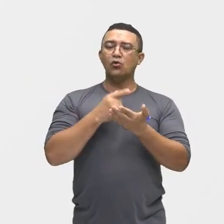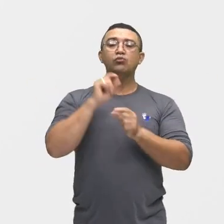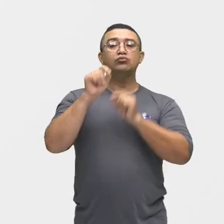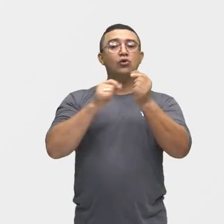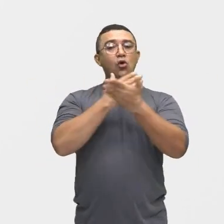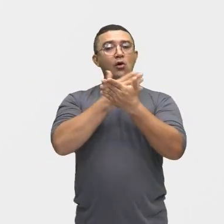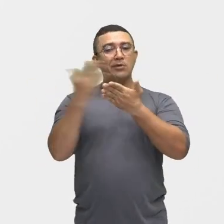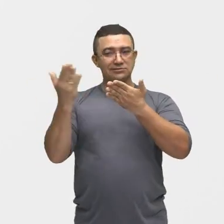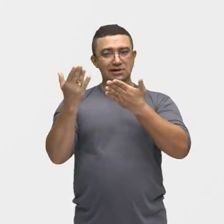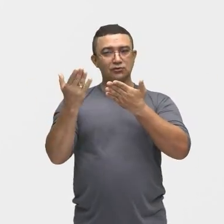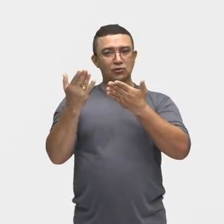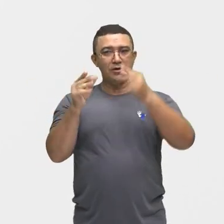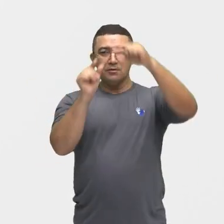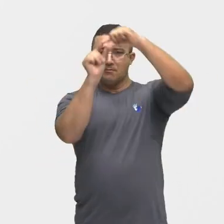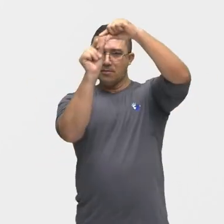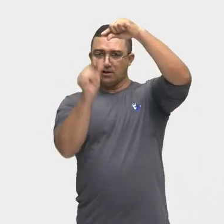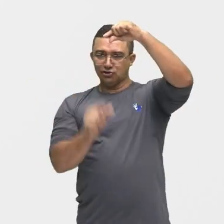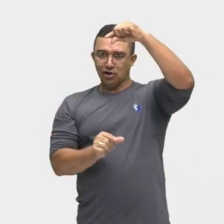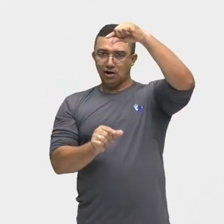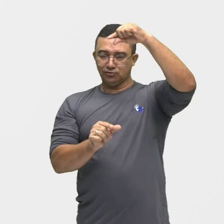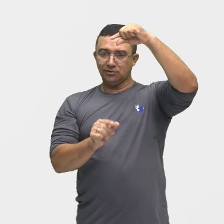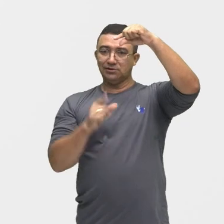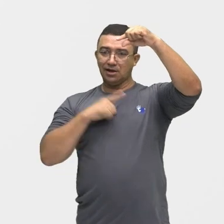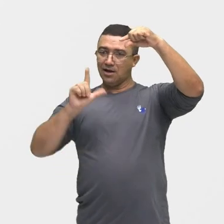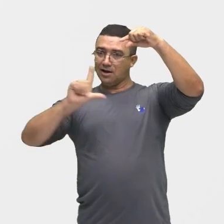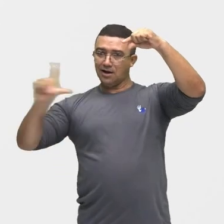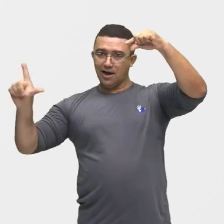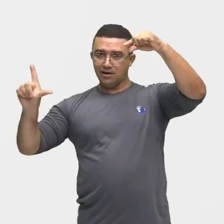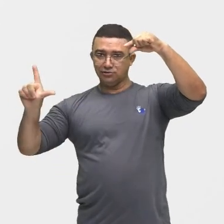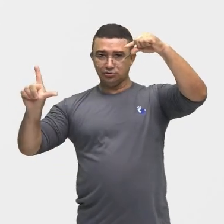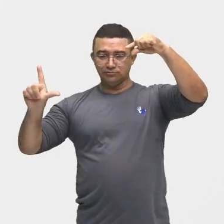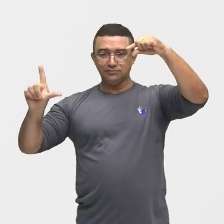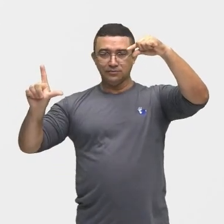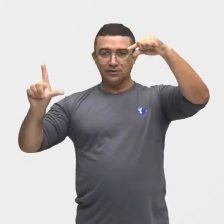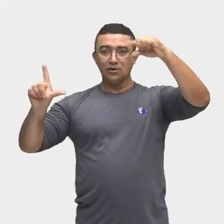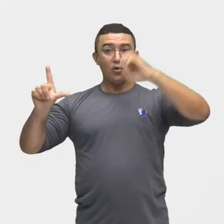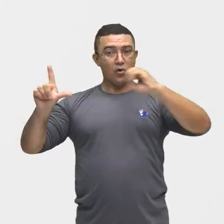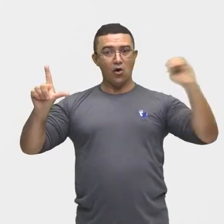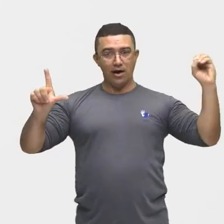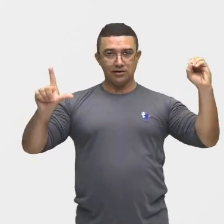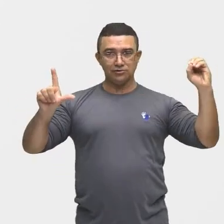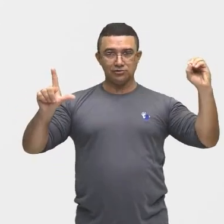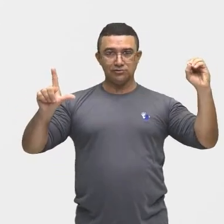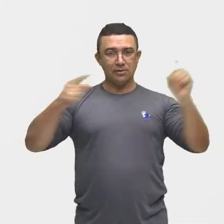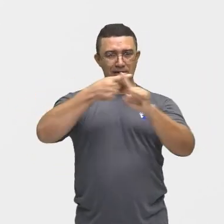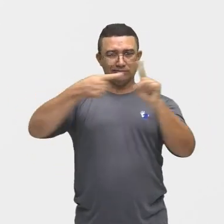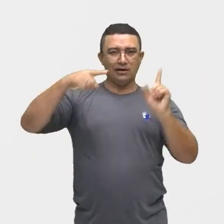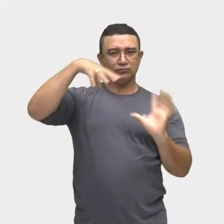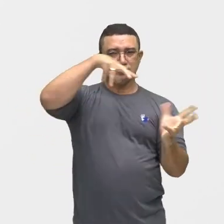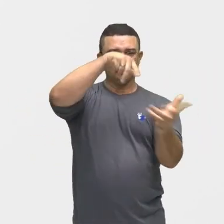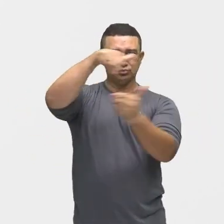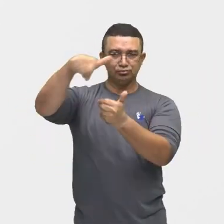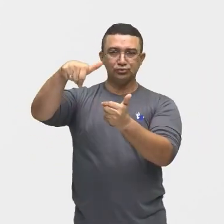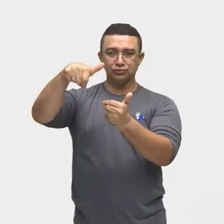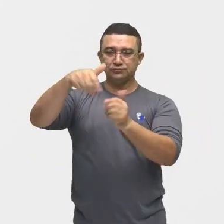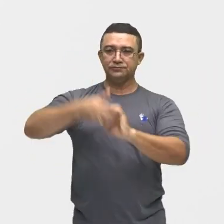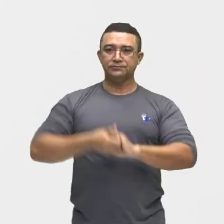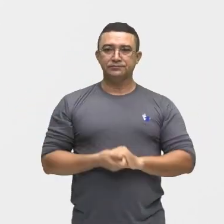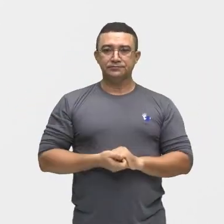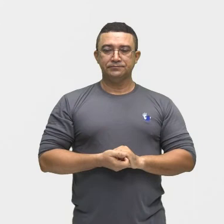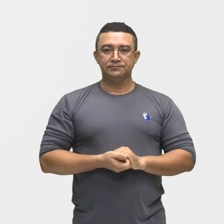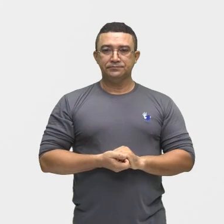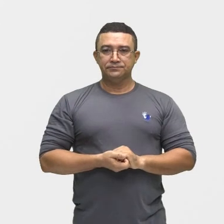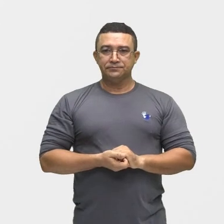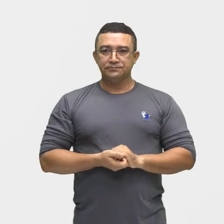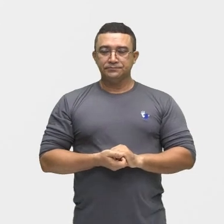de Greenwich, a gente vai ter o hemisfério leste e o hemisfério oeste, tá bom? Então a gente tem essa